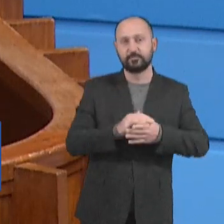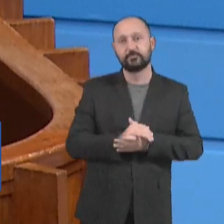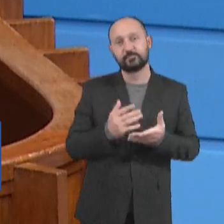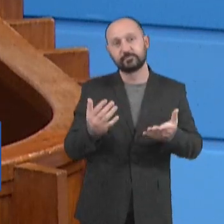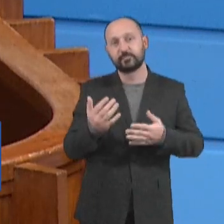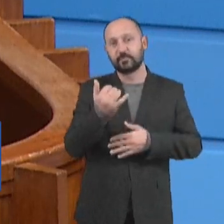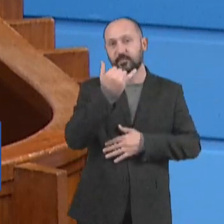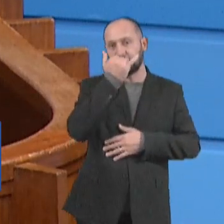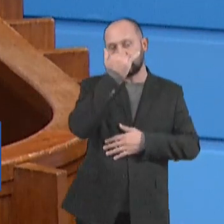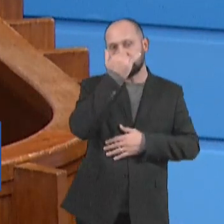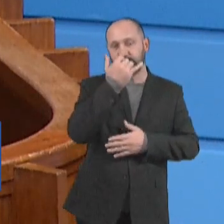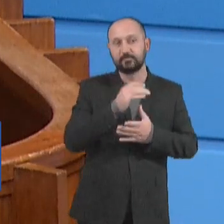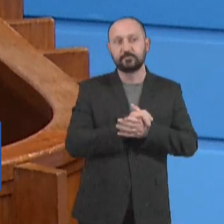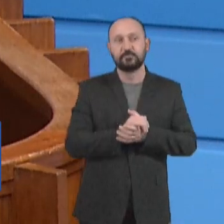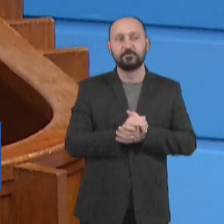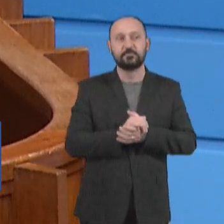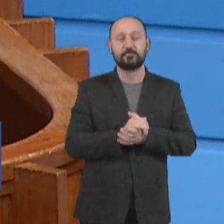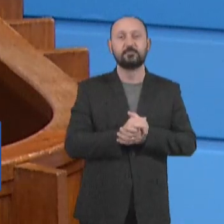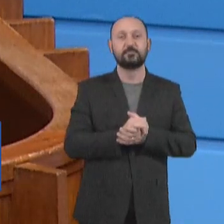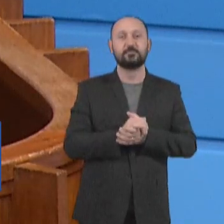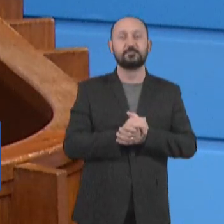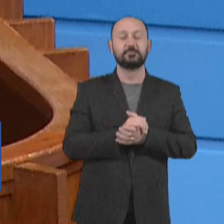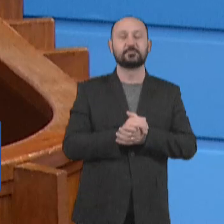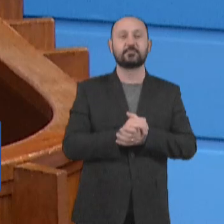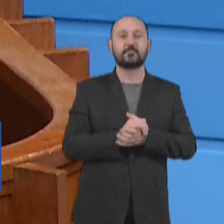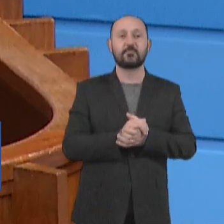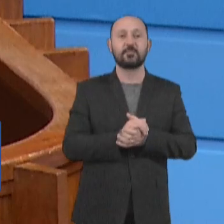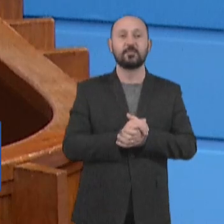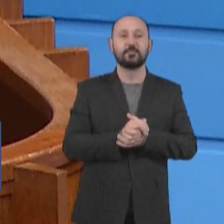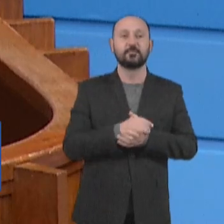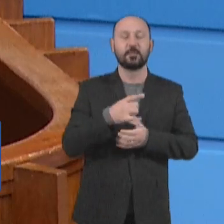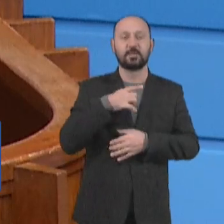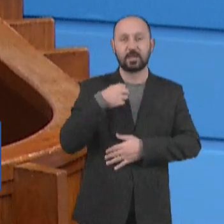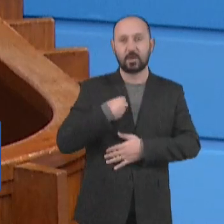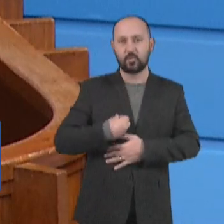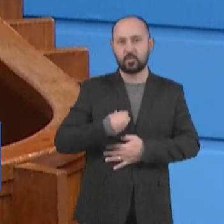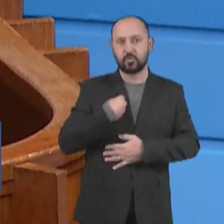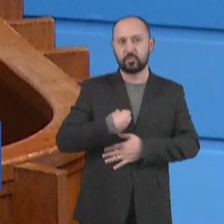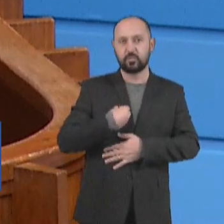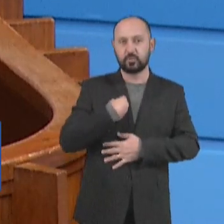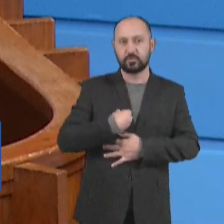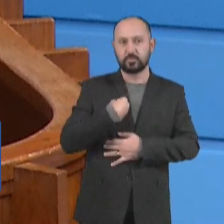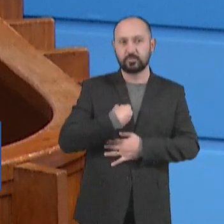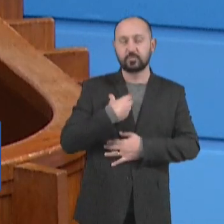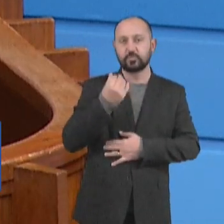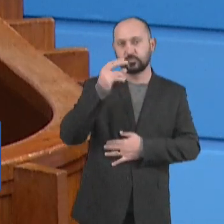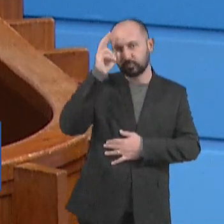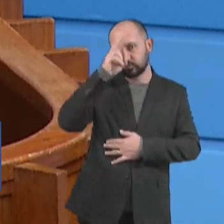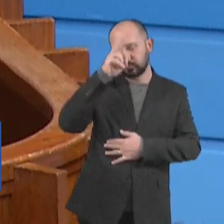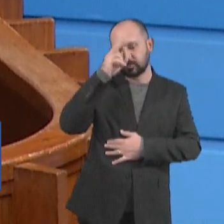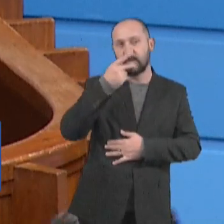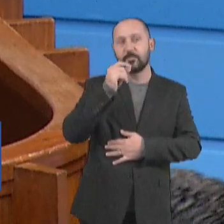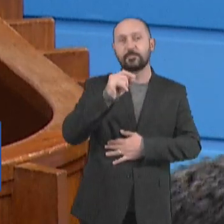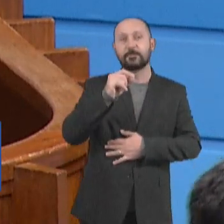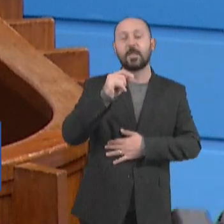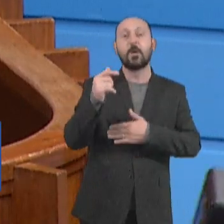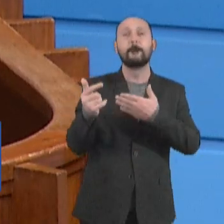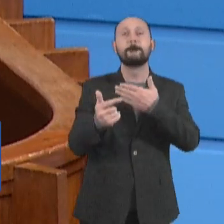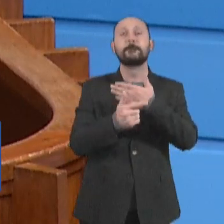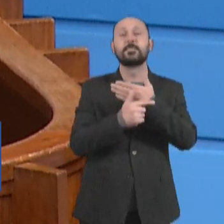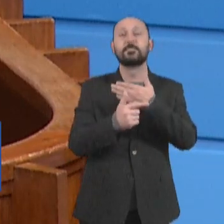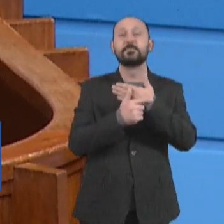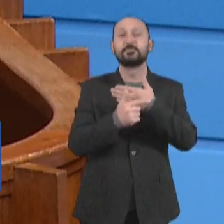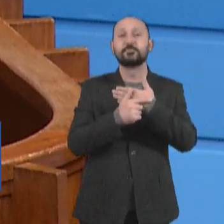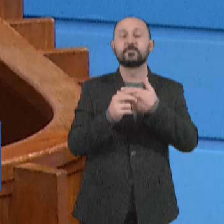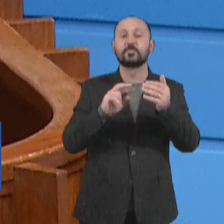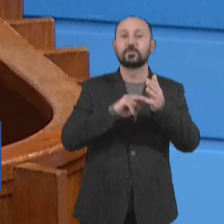Infelizmente, né? Como tem o registro de muitos historiadores, o papel dela,